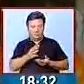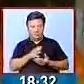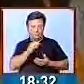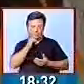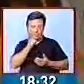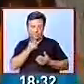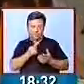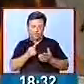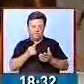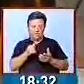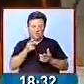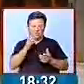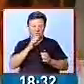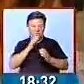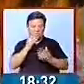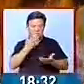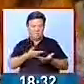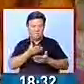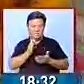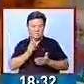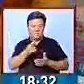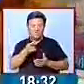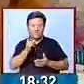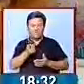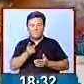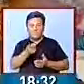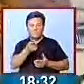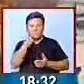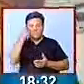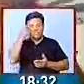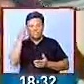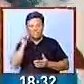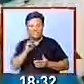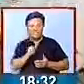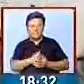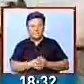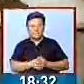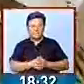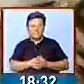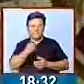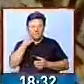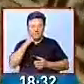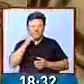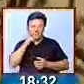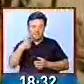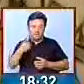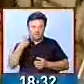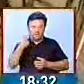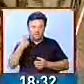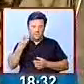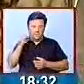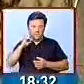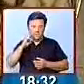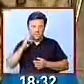nomeadamente, das convivências que teve. O que é que retém? Olha, sobretudo, há uma coisa que é muito